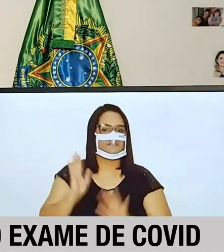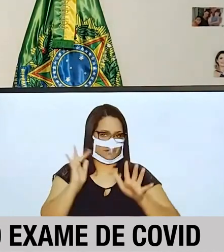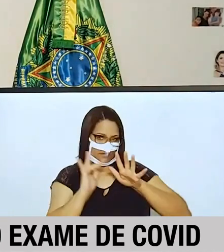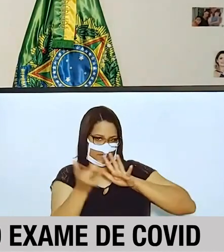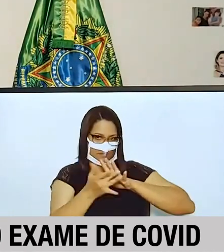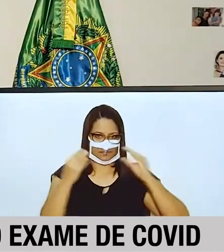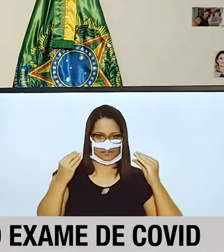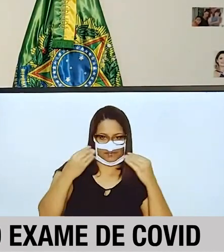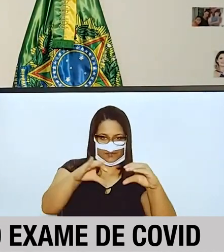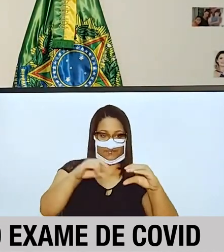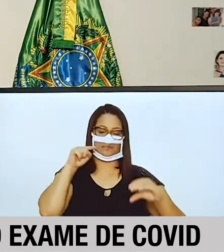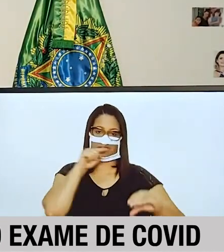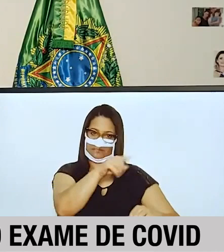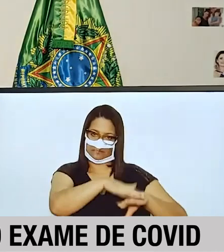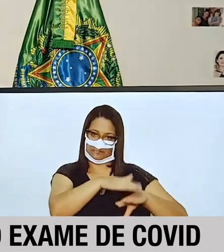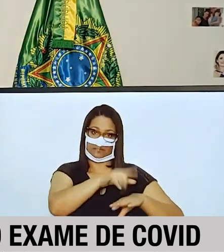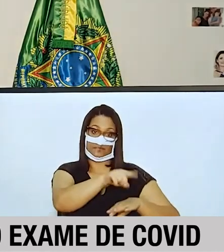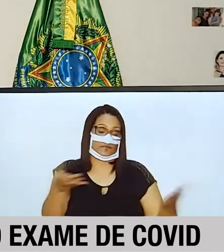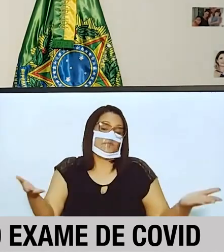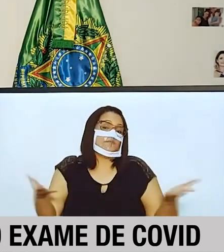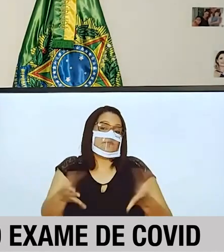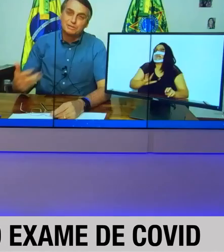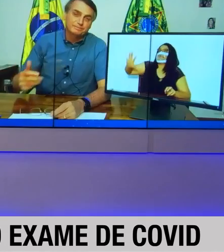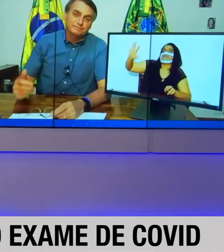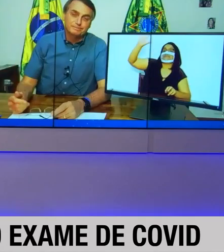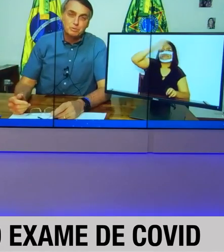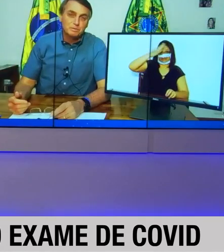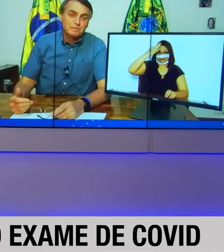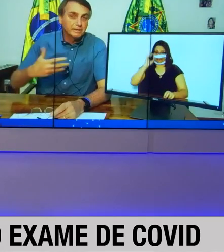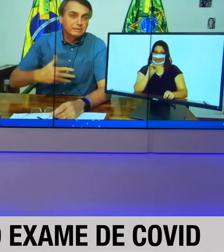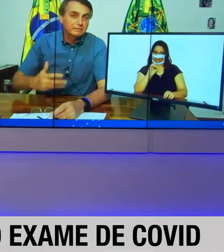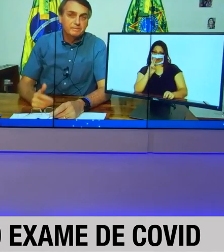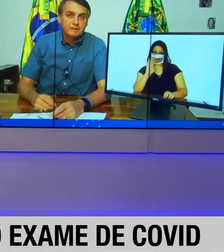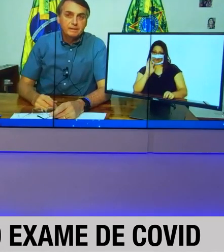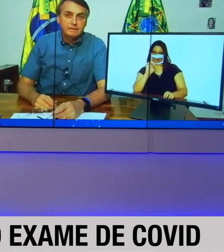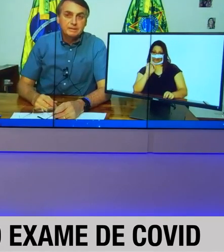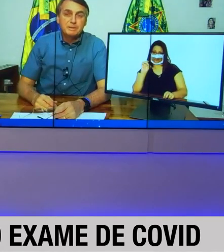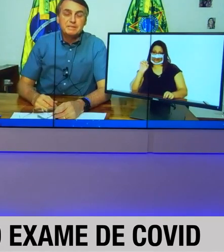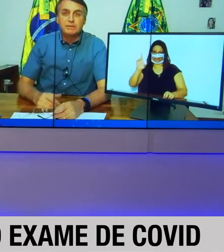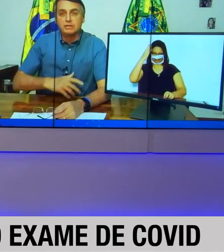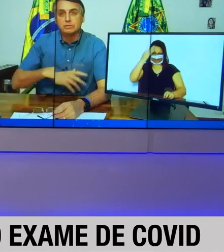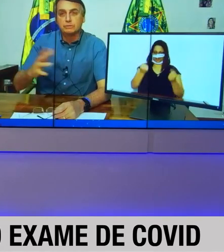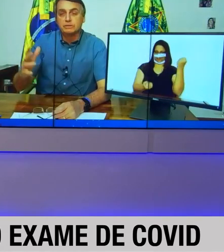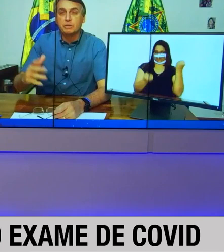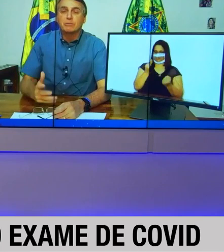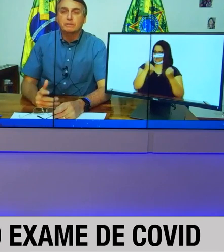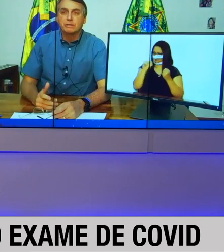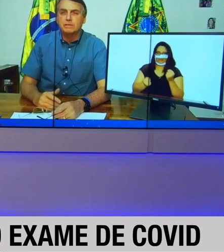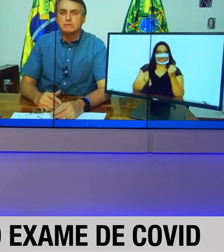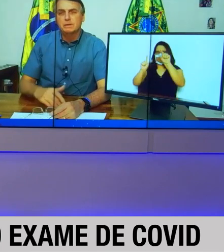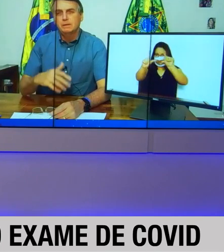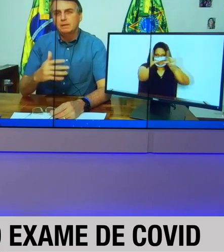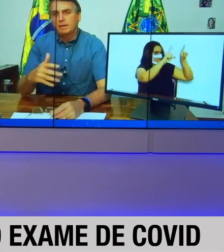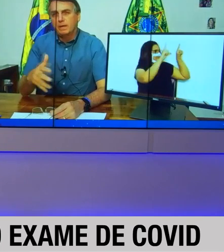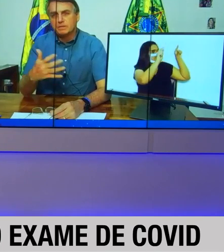recebeu na quarta-feira o filho, o senador Flávio Bolsonaro. Ontem, recebeu o líder do governo na Câmara, o deputado